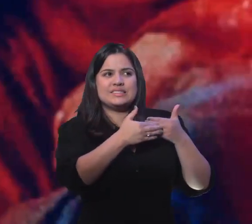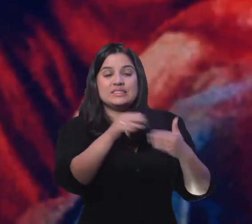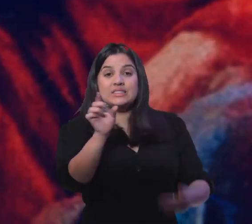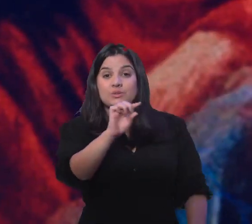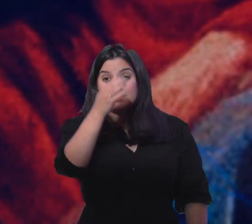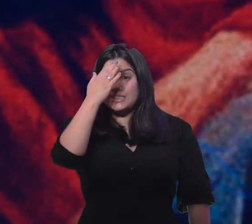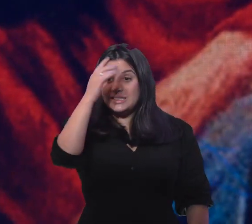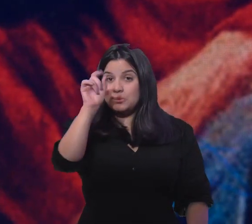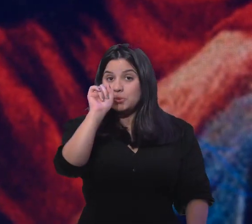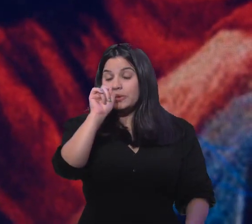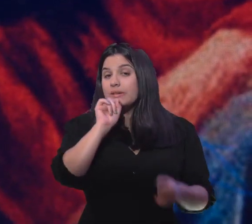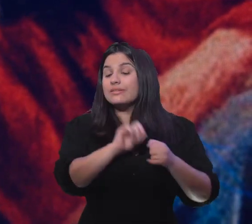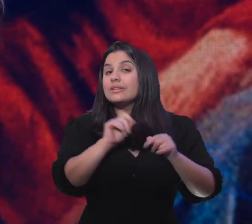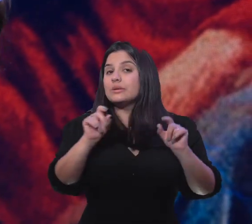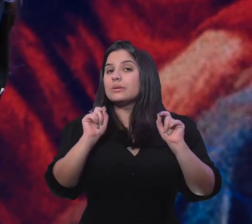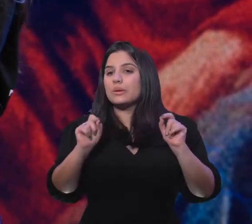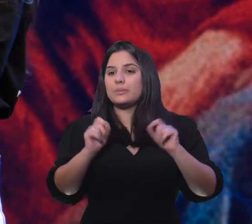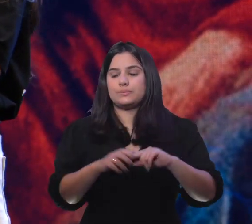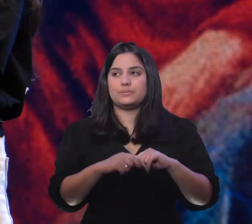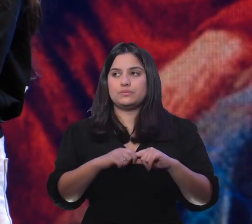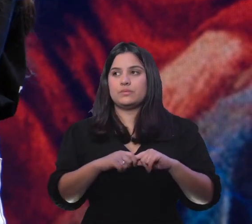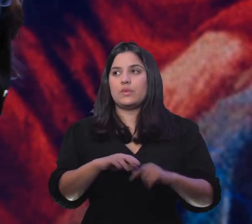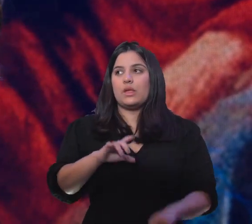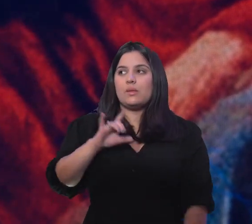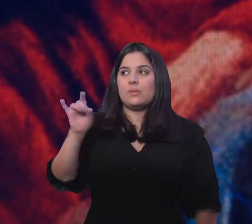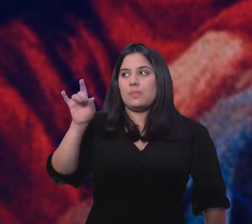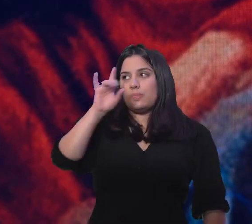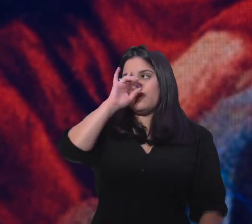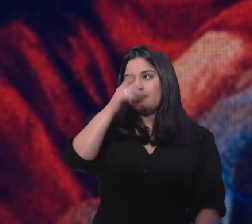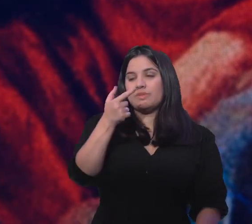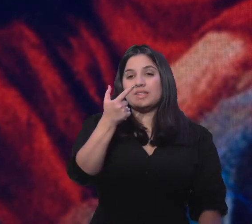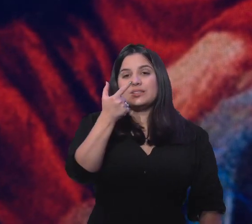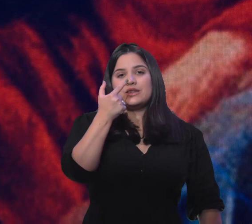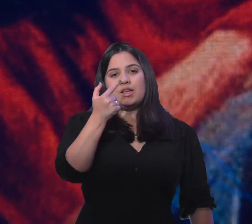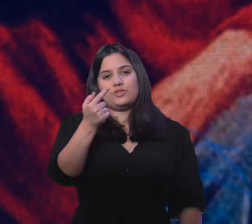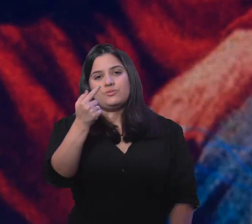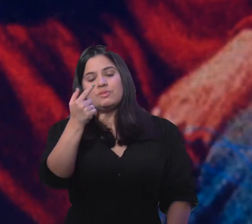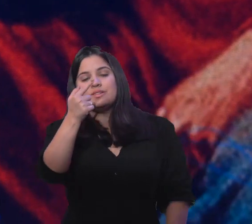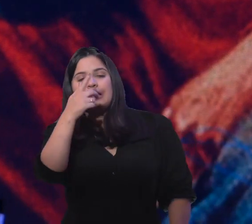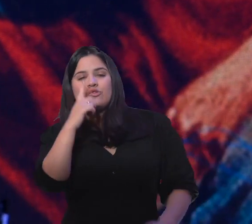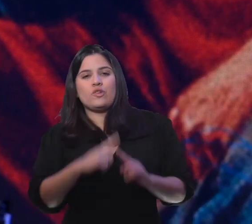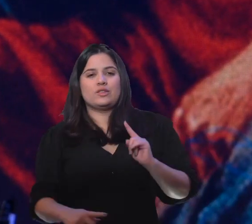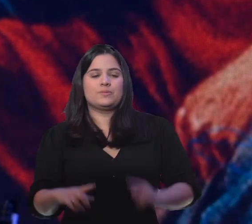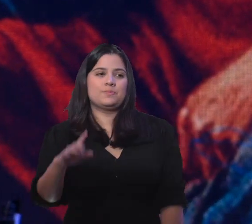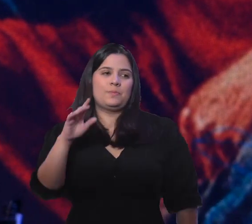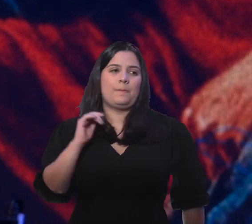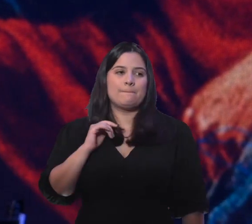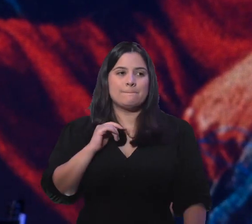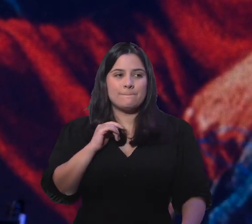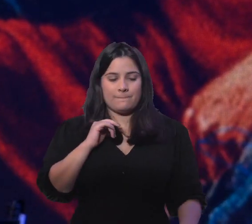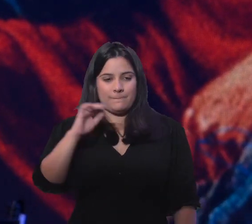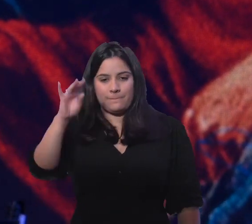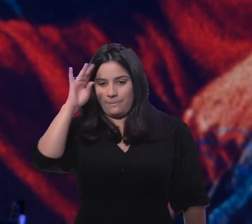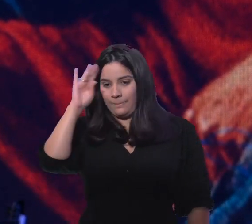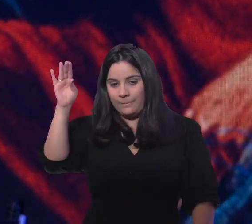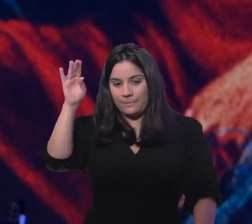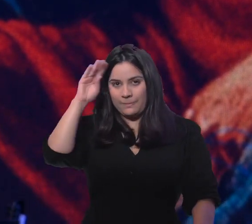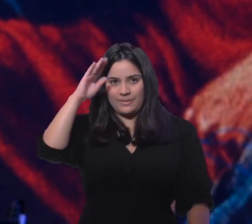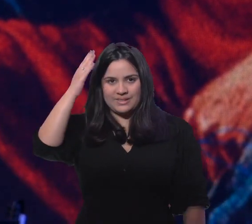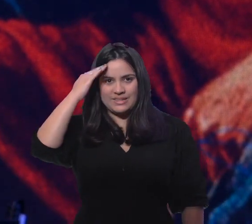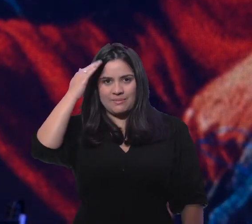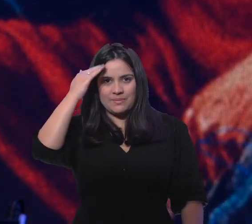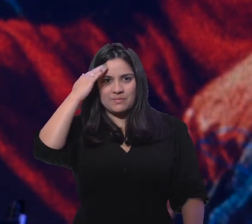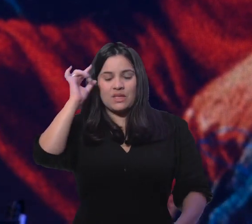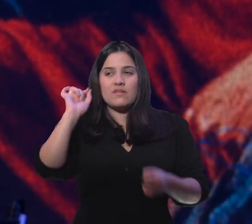fizeram? Deus mandou eles darem 7 voltas, marcharem 7 vezes e tocarem